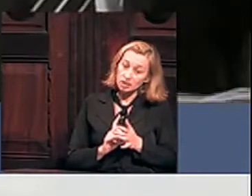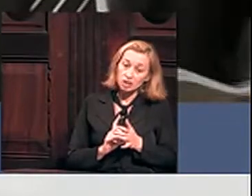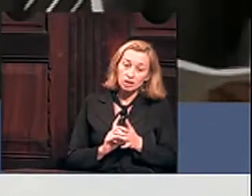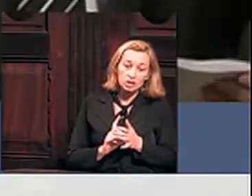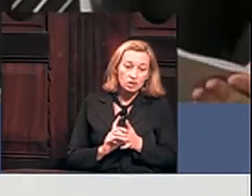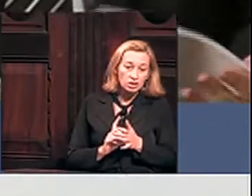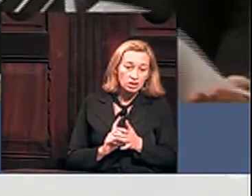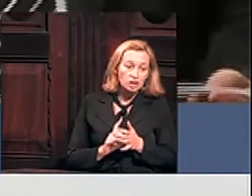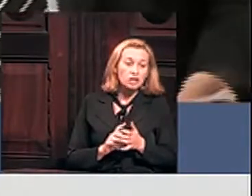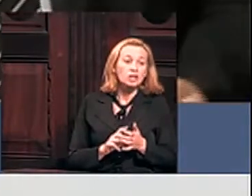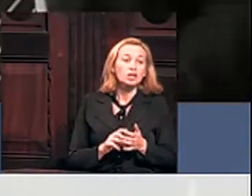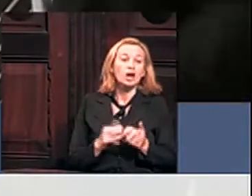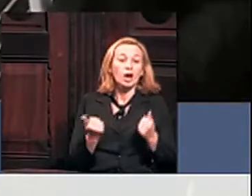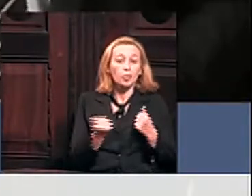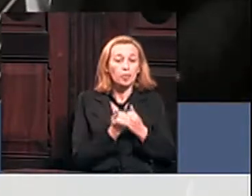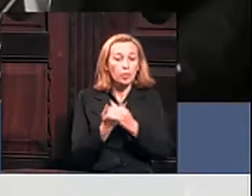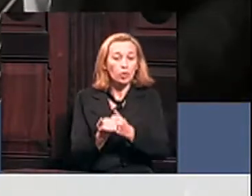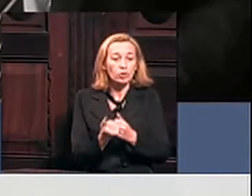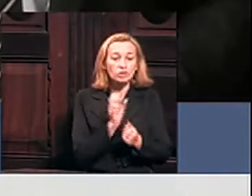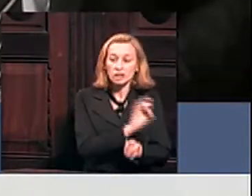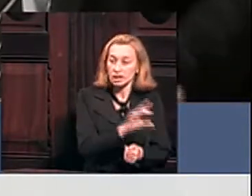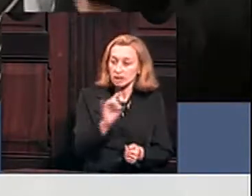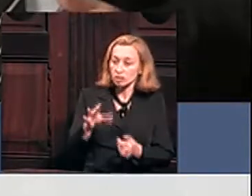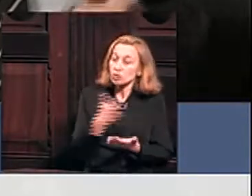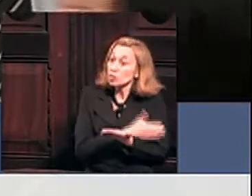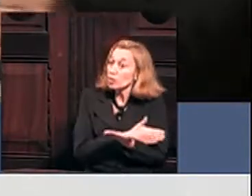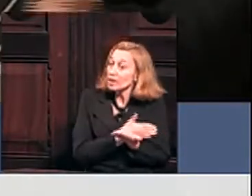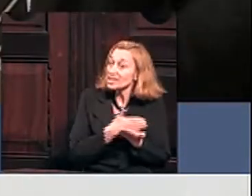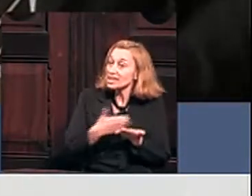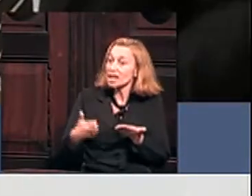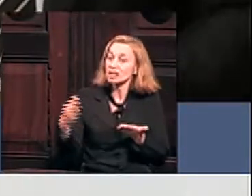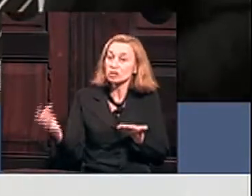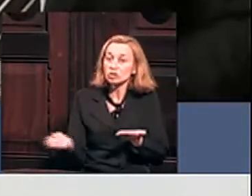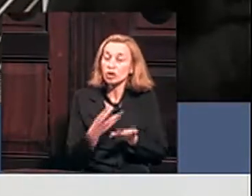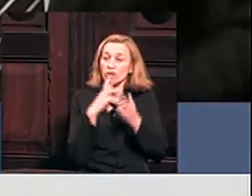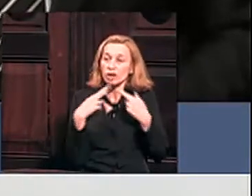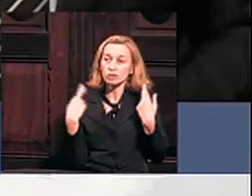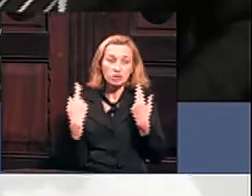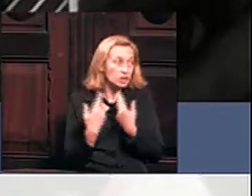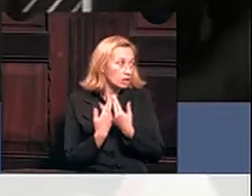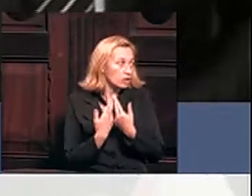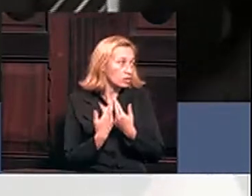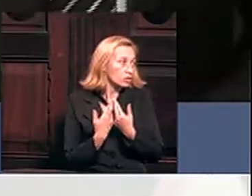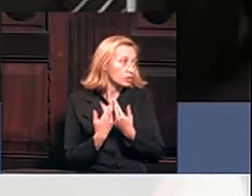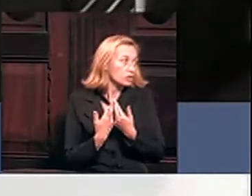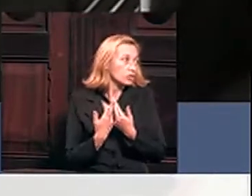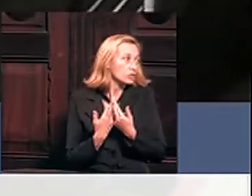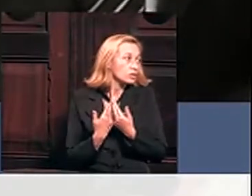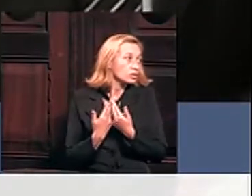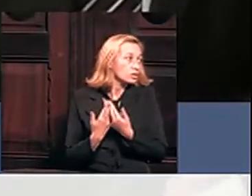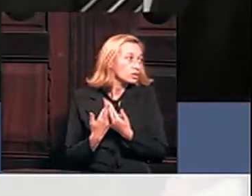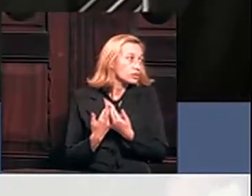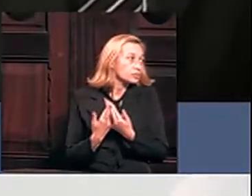o apoio do plenário, quando começasse a extra. Eu me esqueci. Eu posso pegar o vídeo